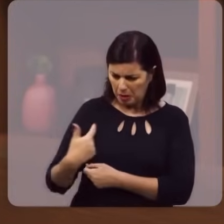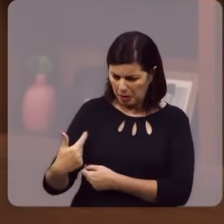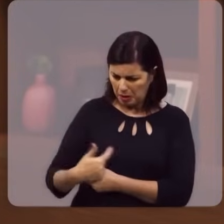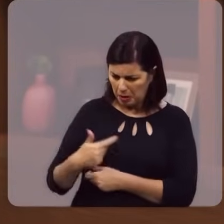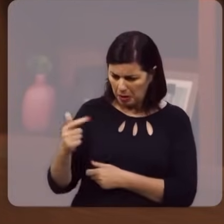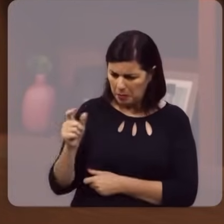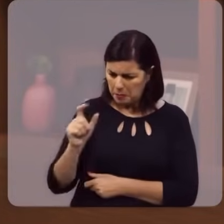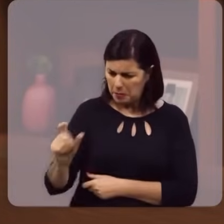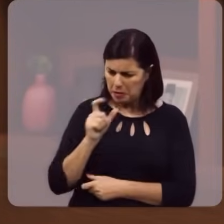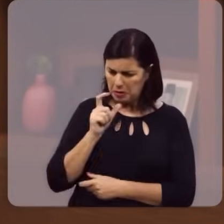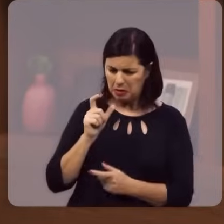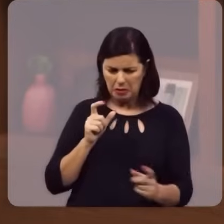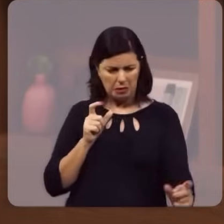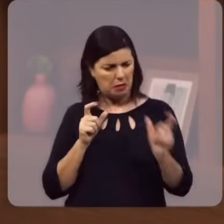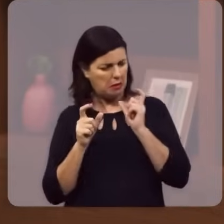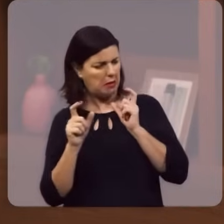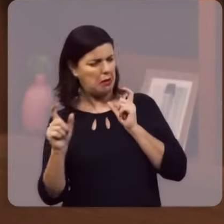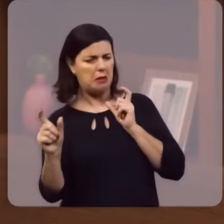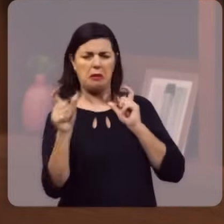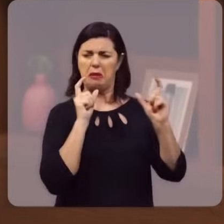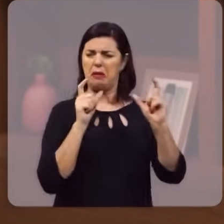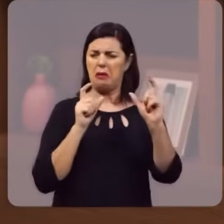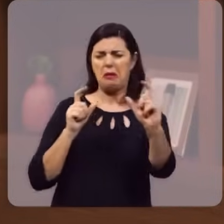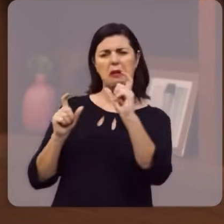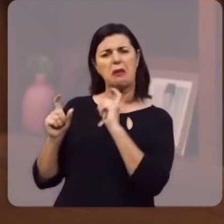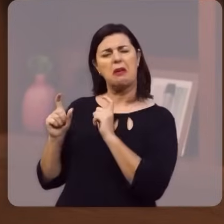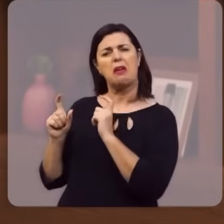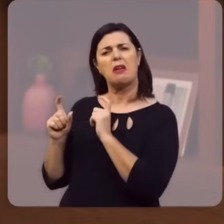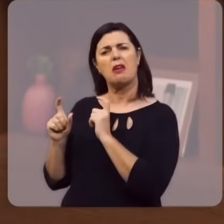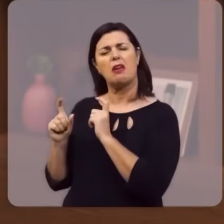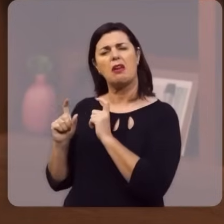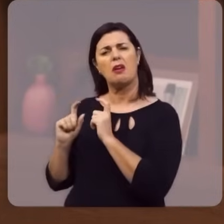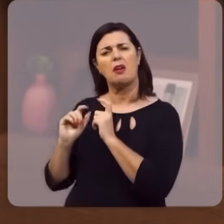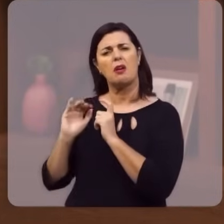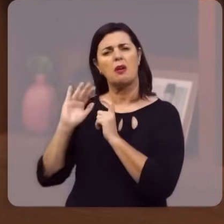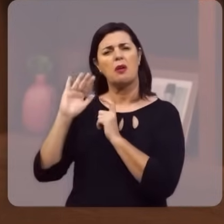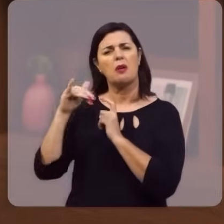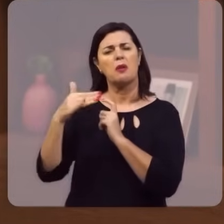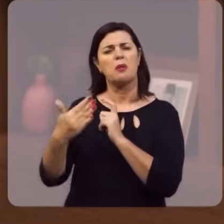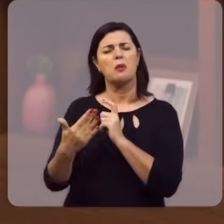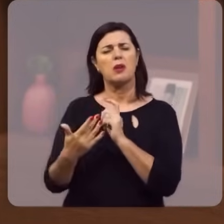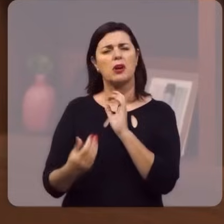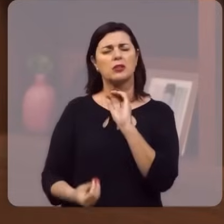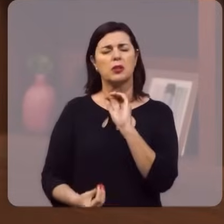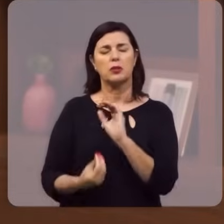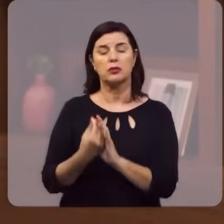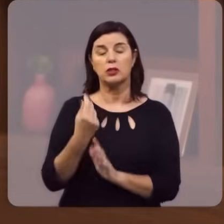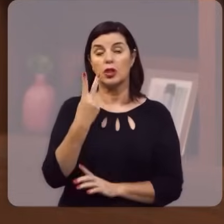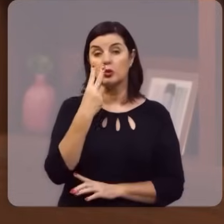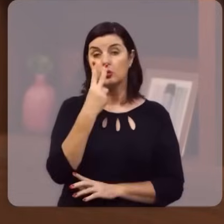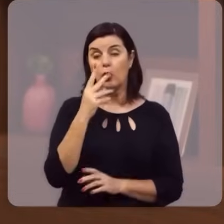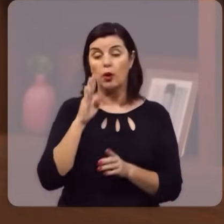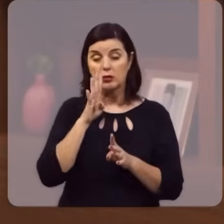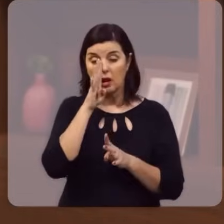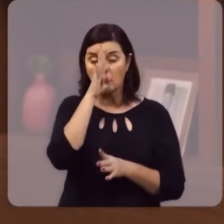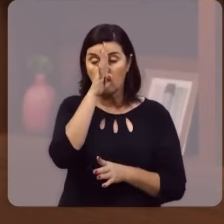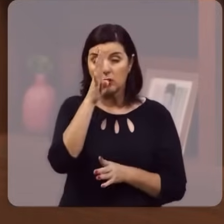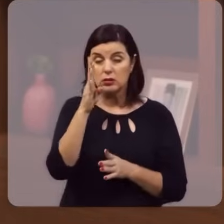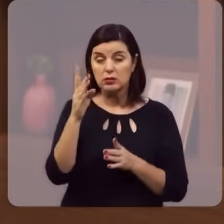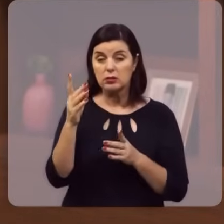escarneciam que cuspiu no seu rosto quando o sinédrio costurou contra ele duas acusações